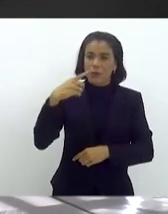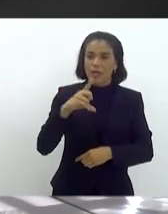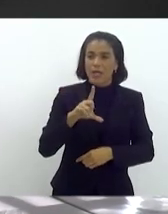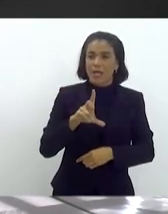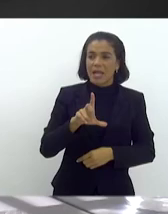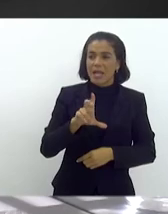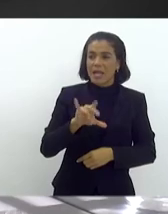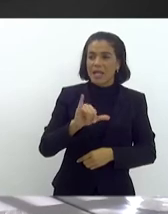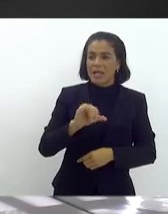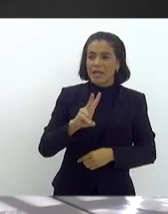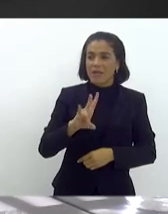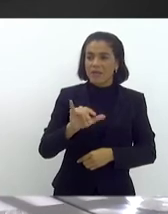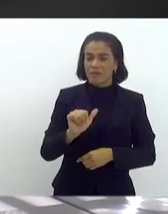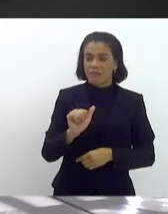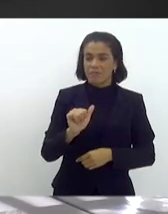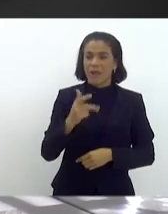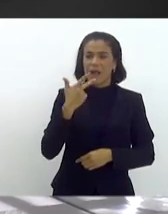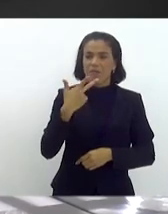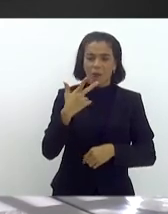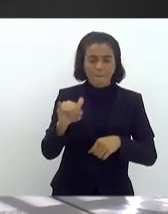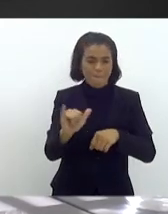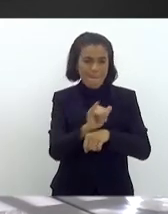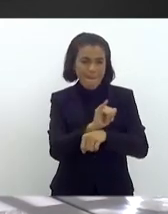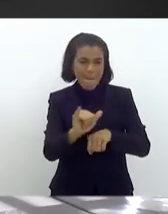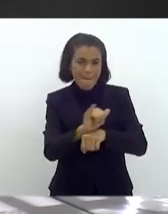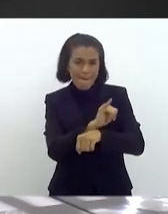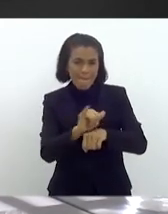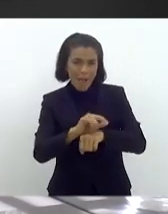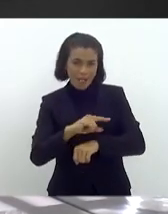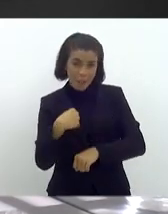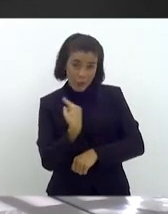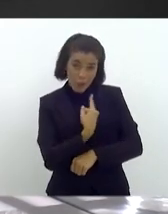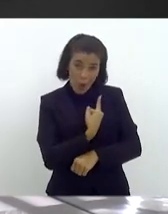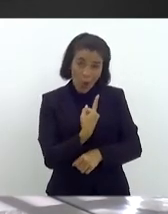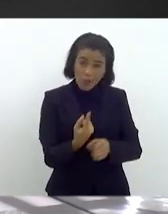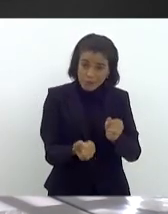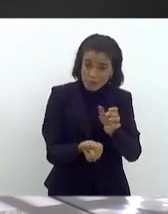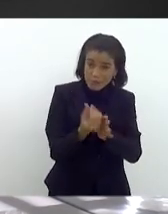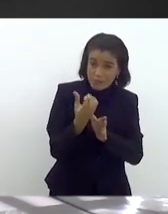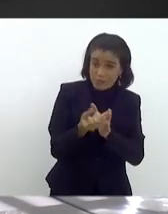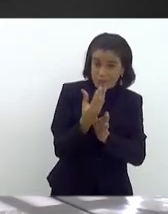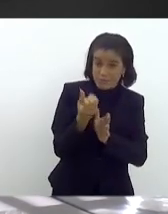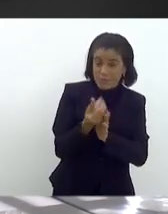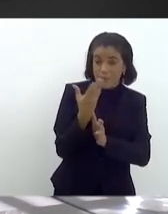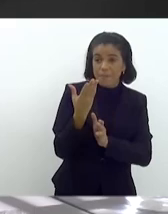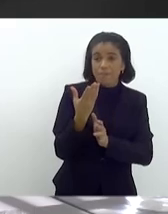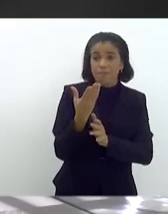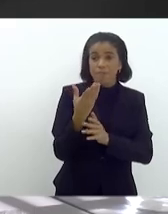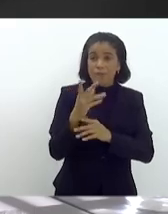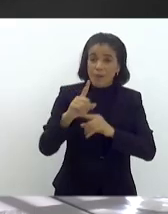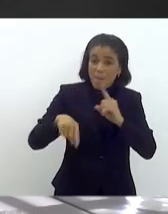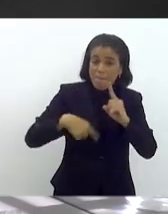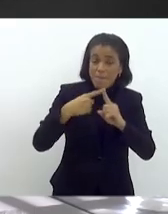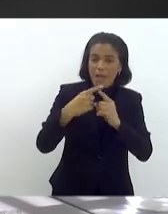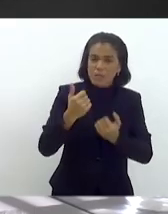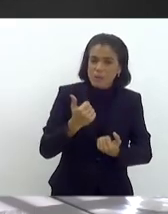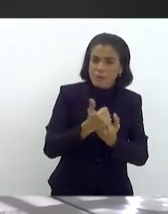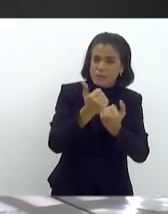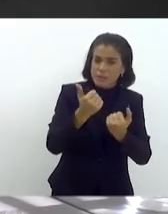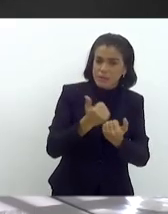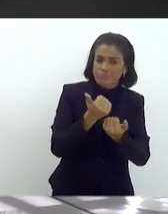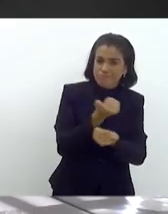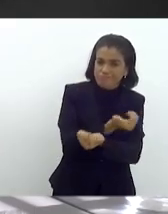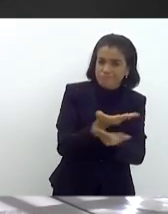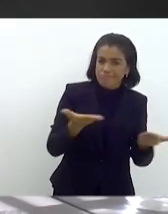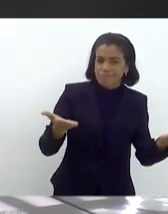da dos mecanismos que nós aqui produzimos e nos dão e dão mais ferramenta para que vocês